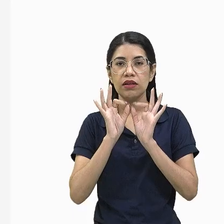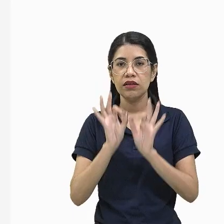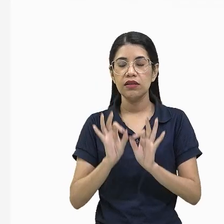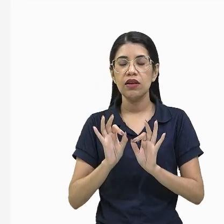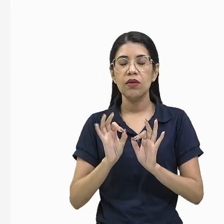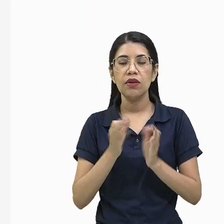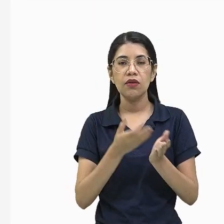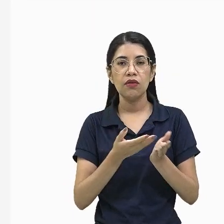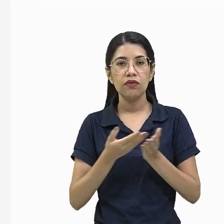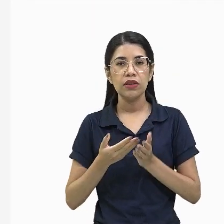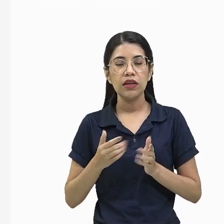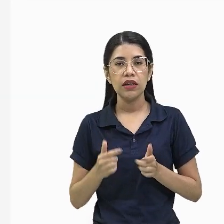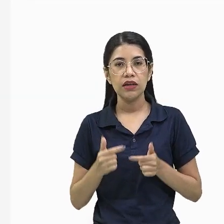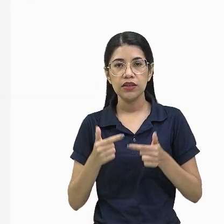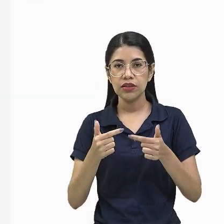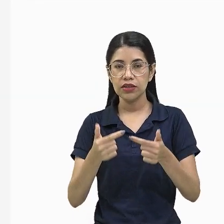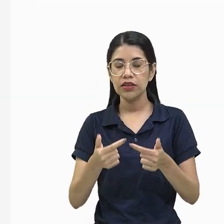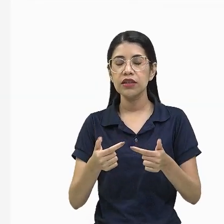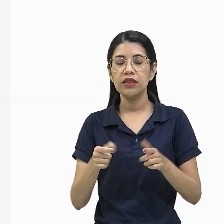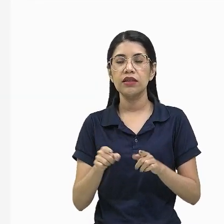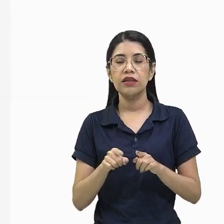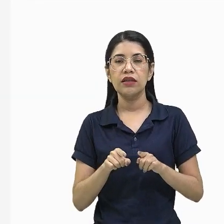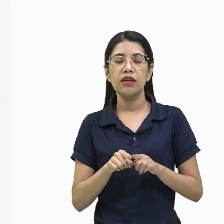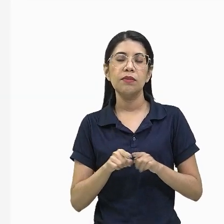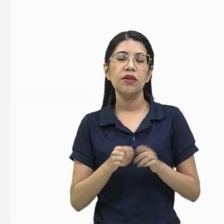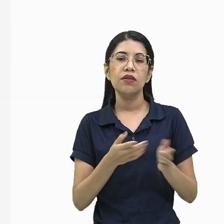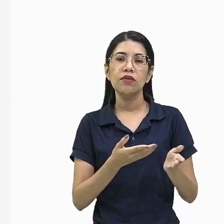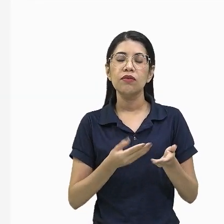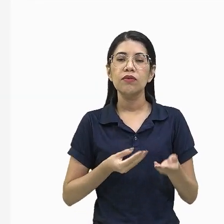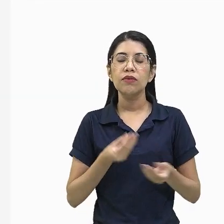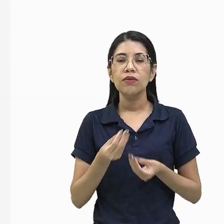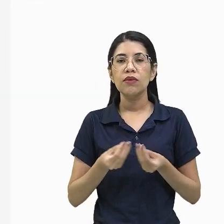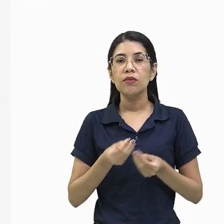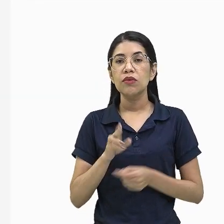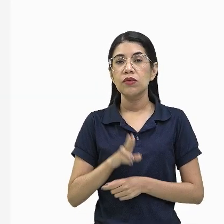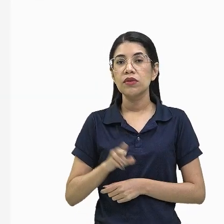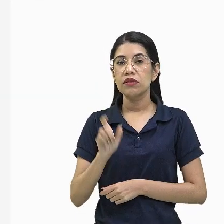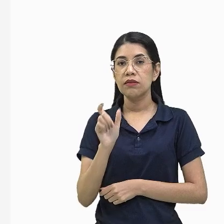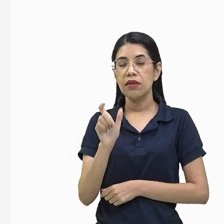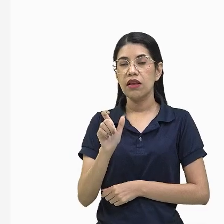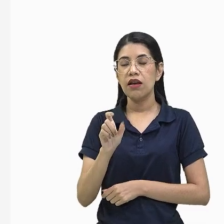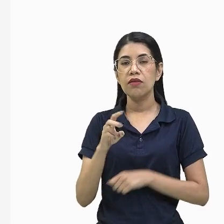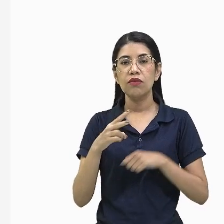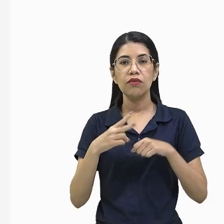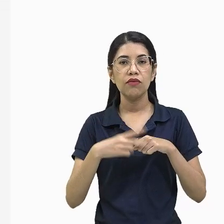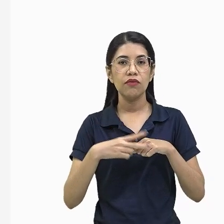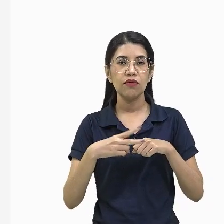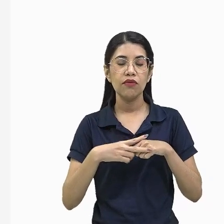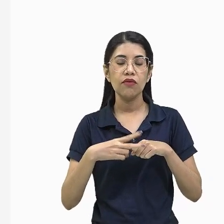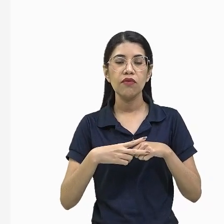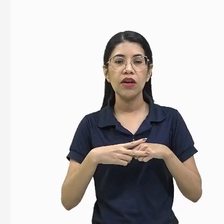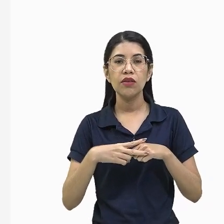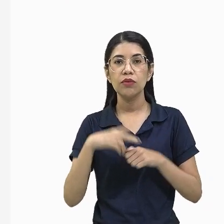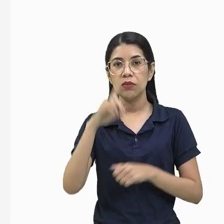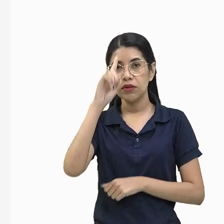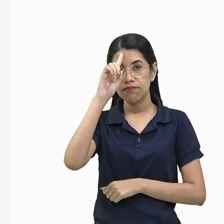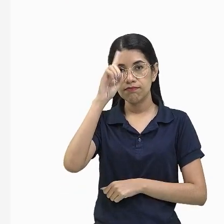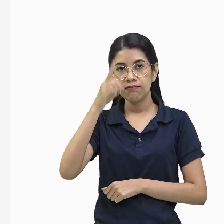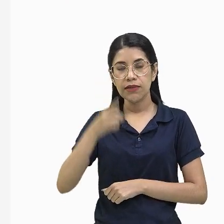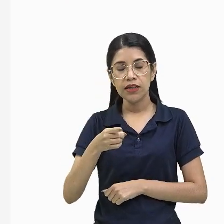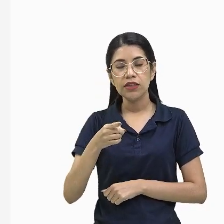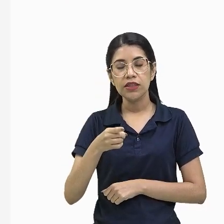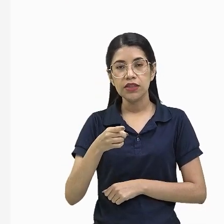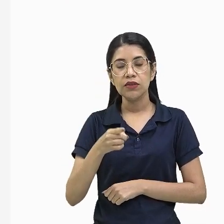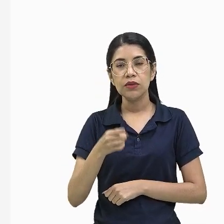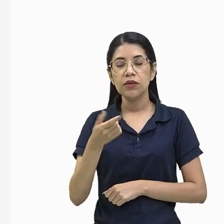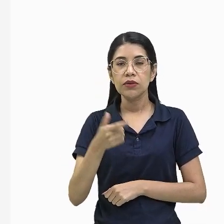convida para a ação, e convida para a ação por meio de qual palavra? Por meio do verbo, o verbo no modo imperativo. Mais uma vez, a